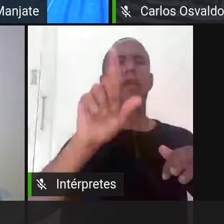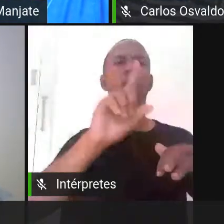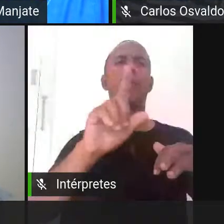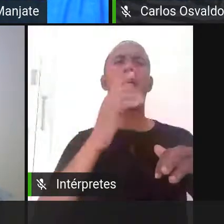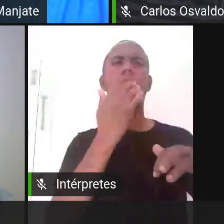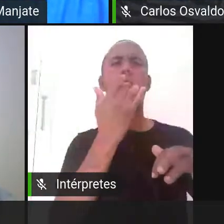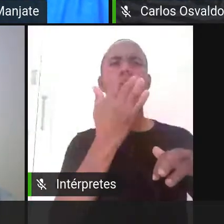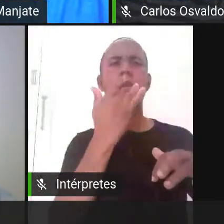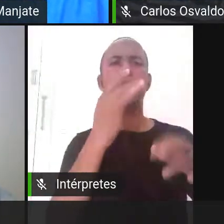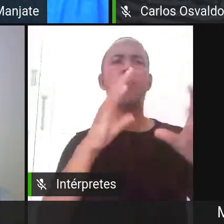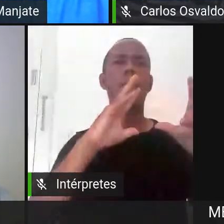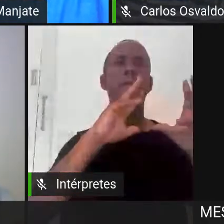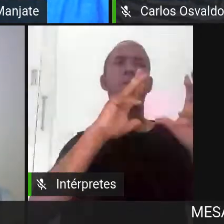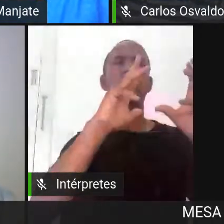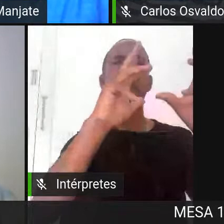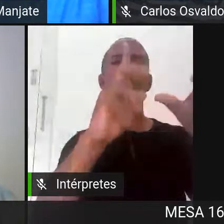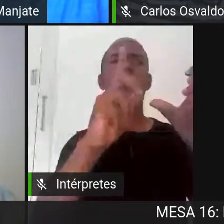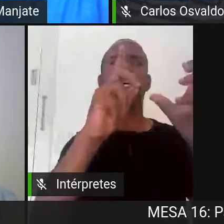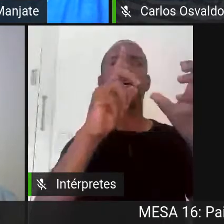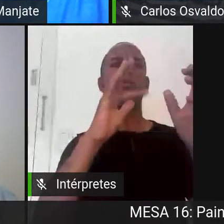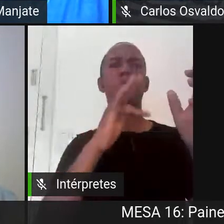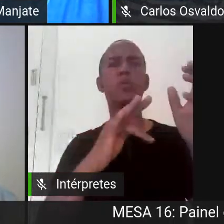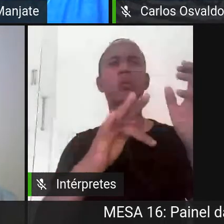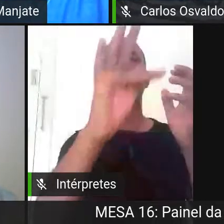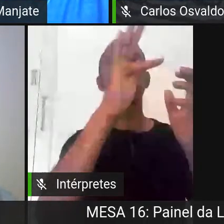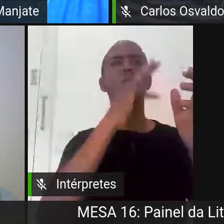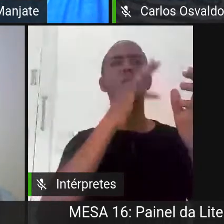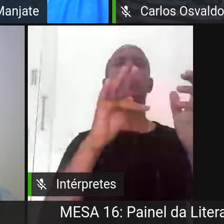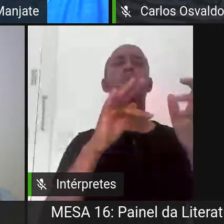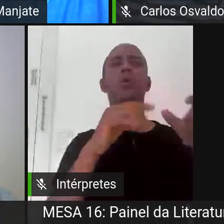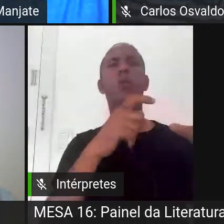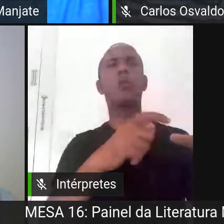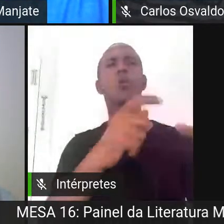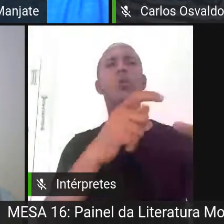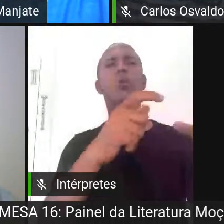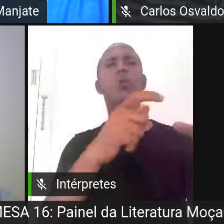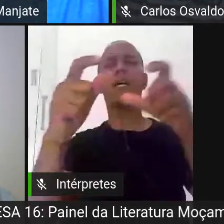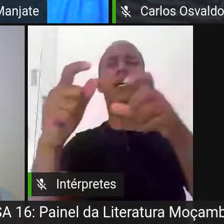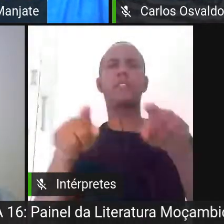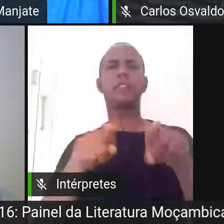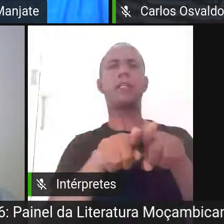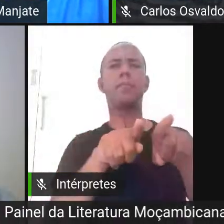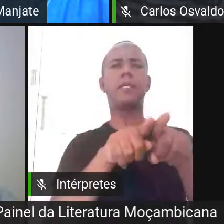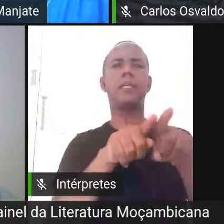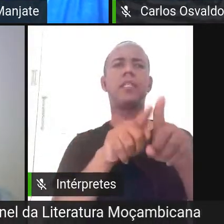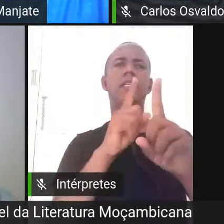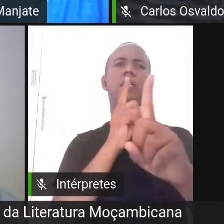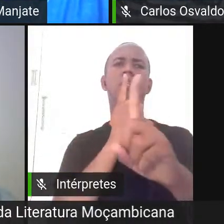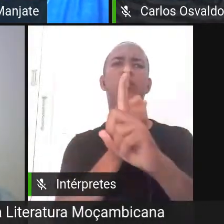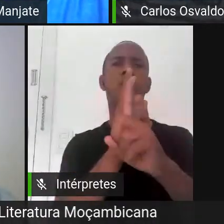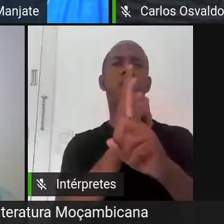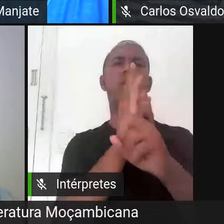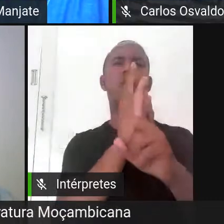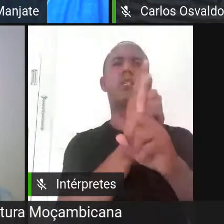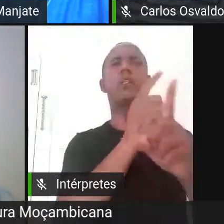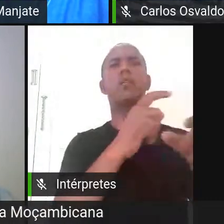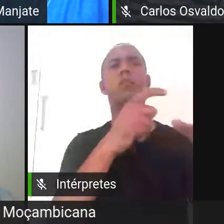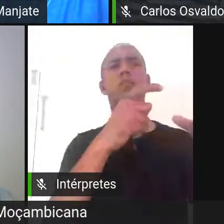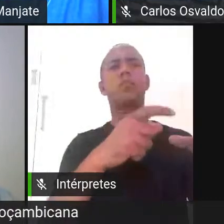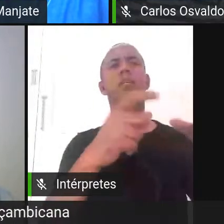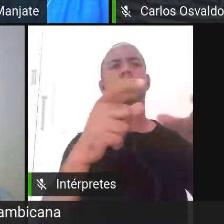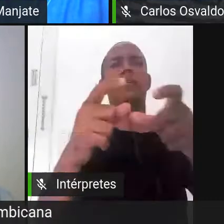né? E eu encontro isso em alguns autores, tanto do ponto de vista formal como do ponto de